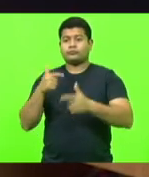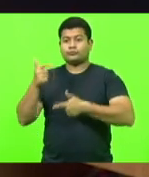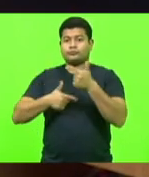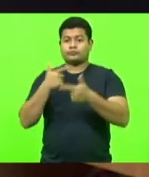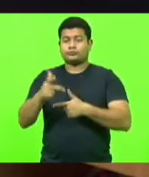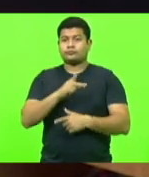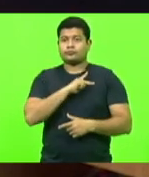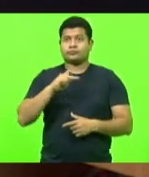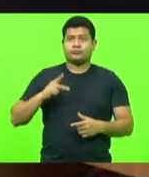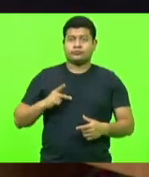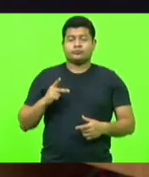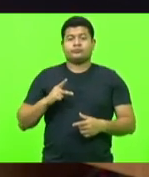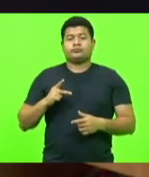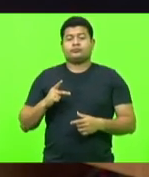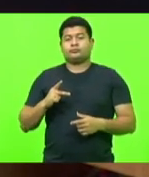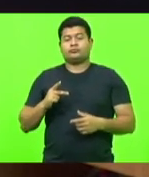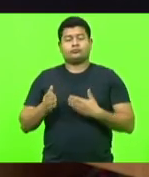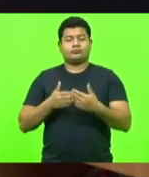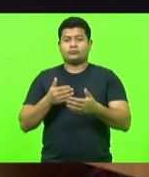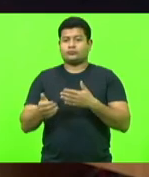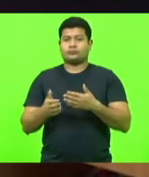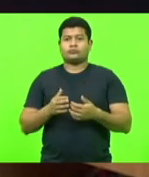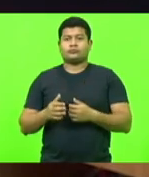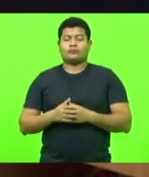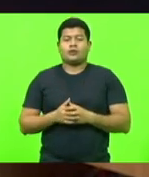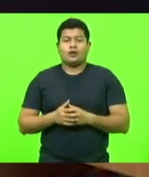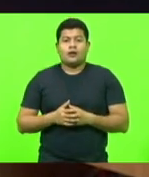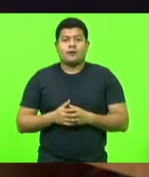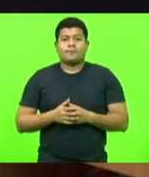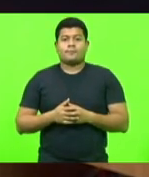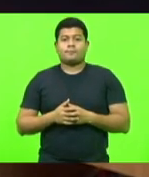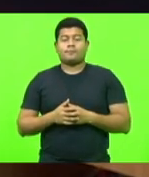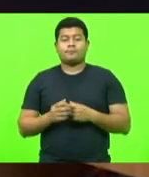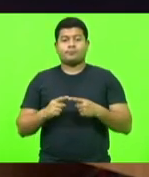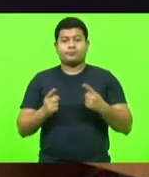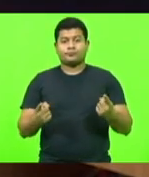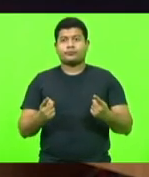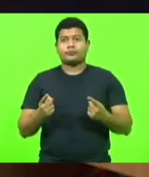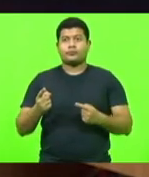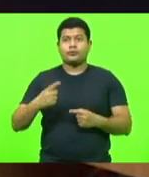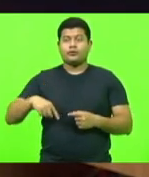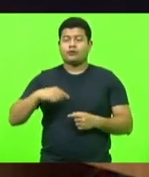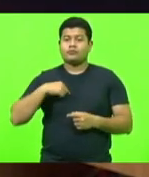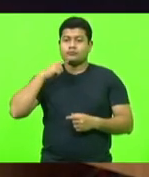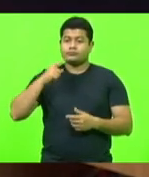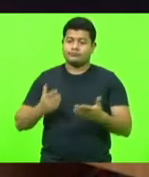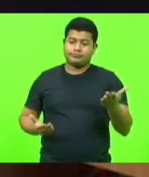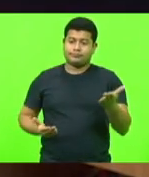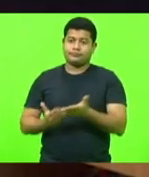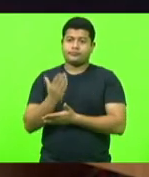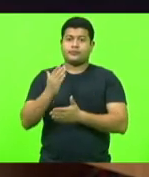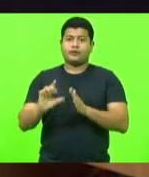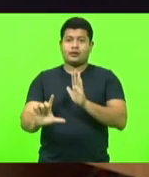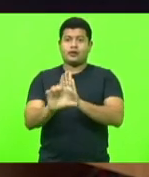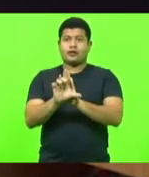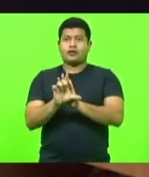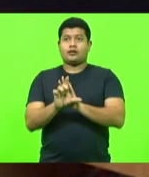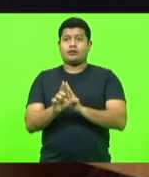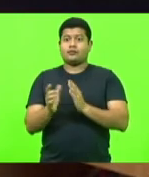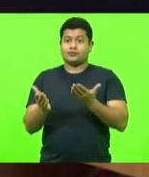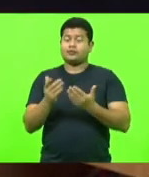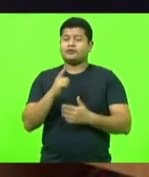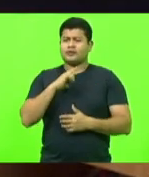públicos, seja ele quais forem. Então, para que a gente não aprove uma lei que vai acabar, apesar da boa